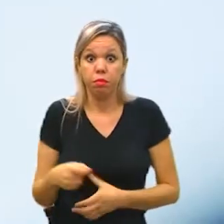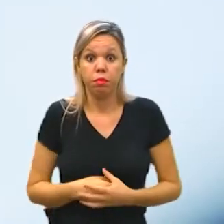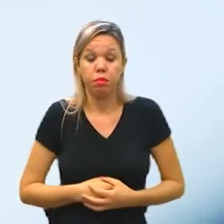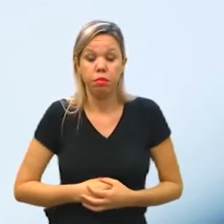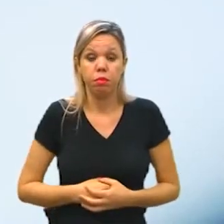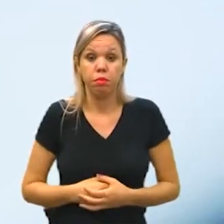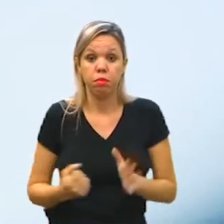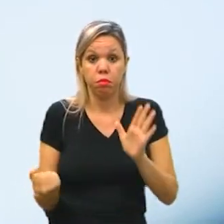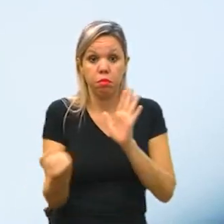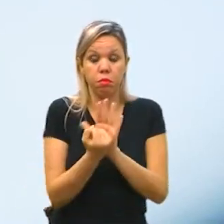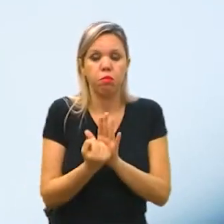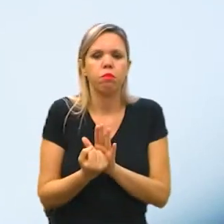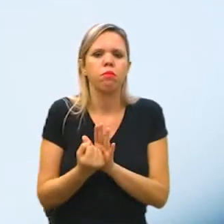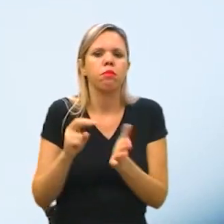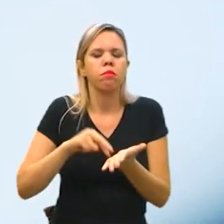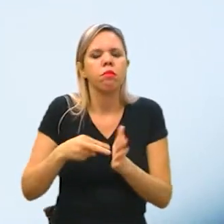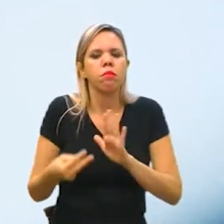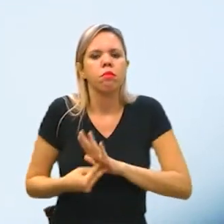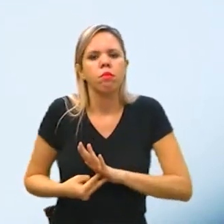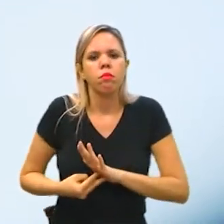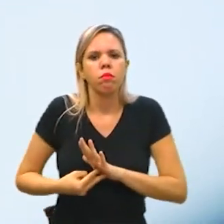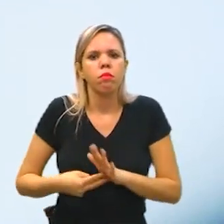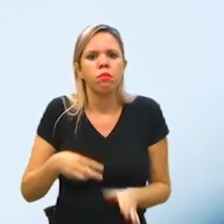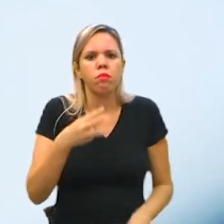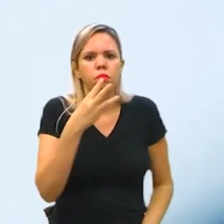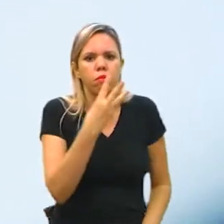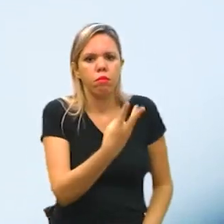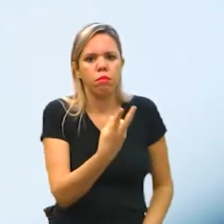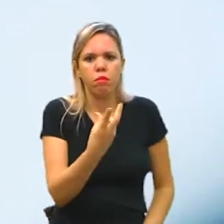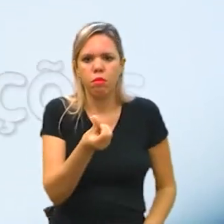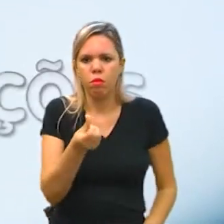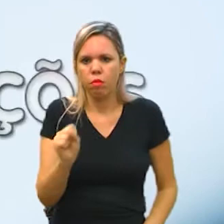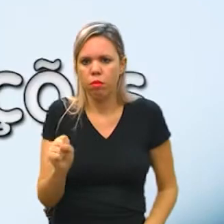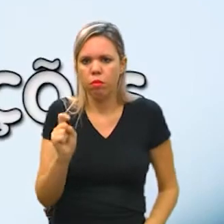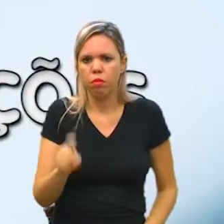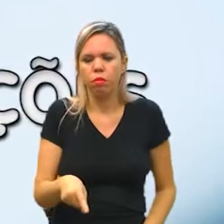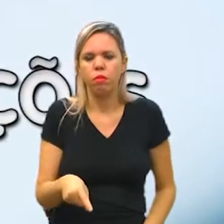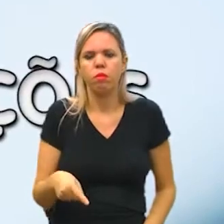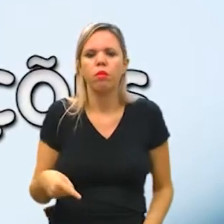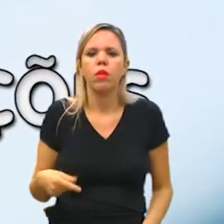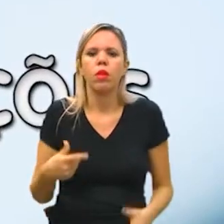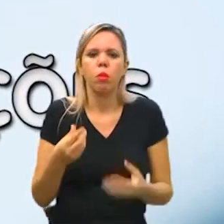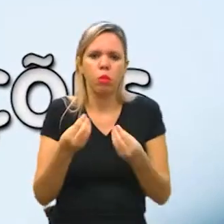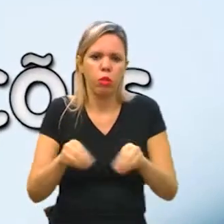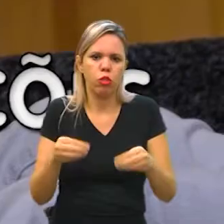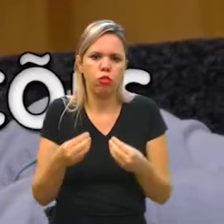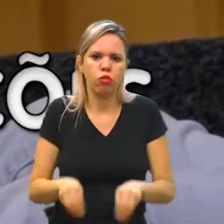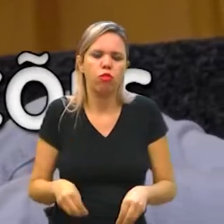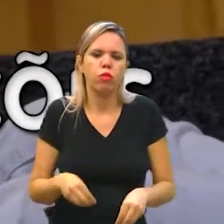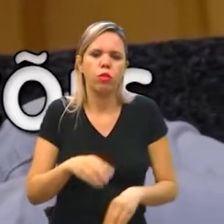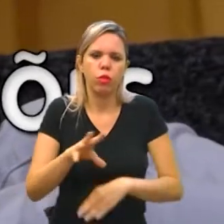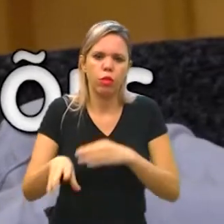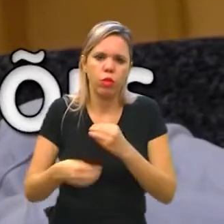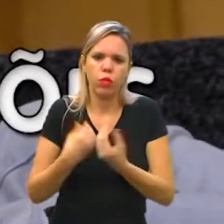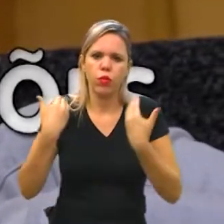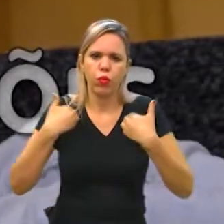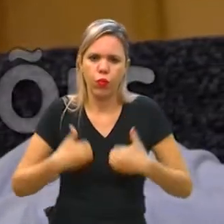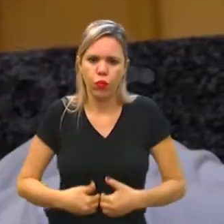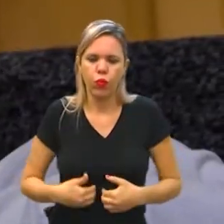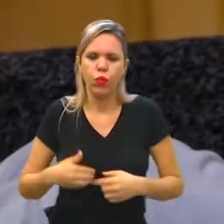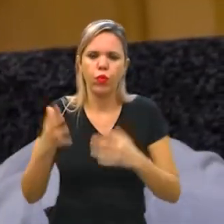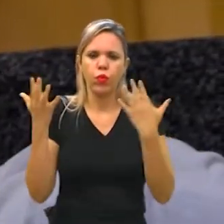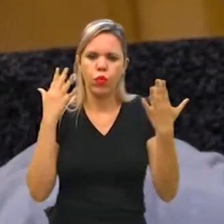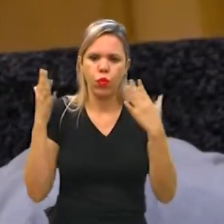em 2020. Os registros corresponderam a 368 mil violações e incluem